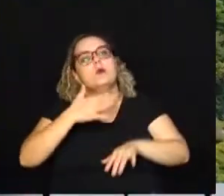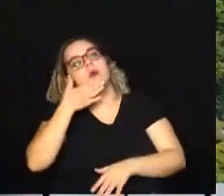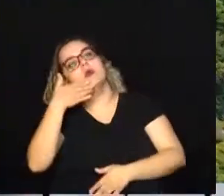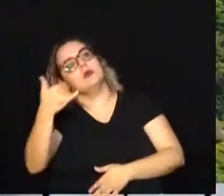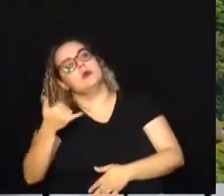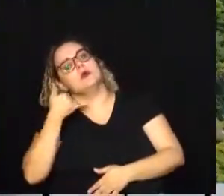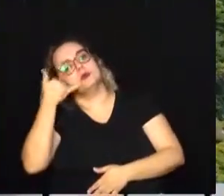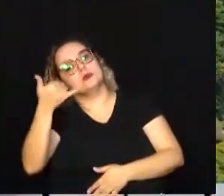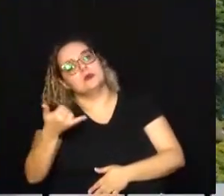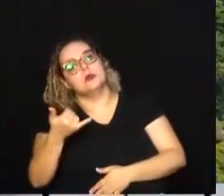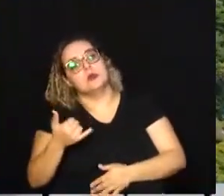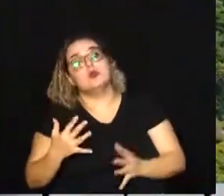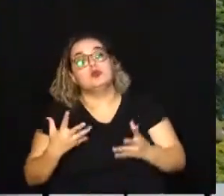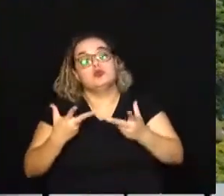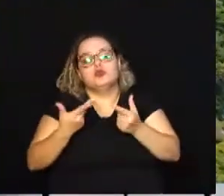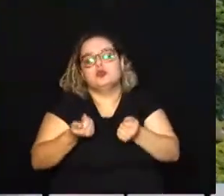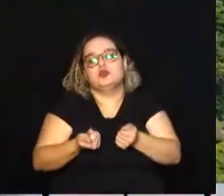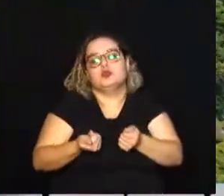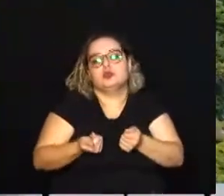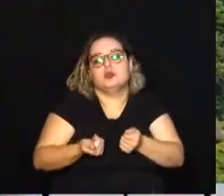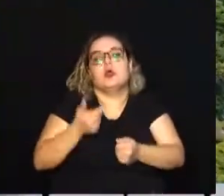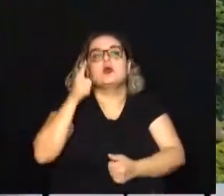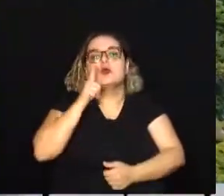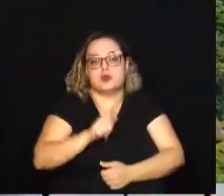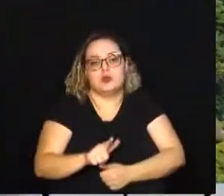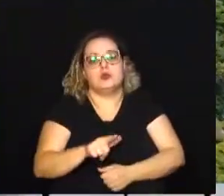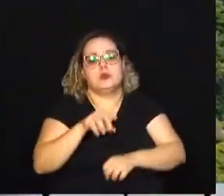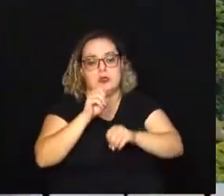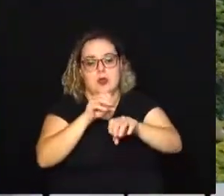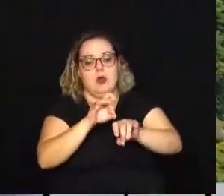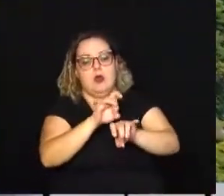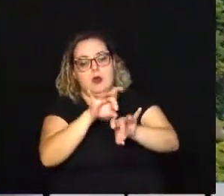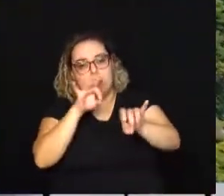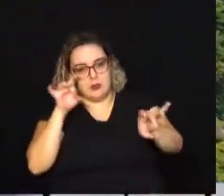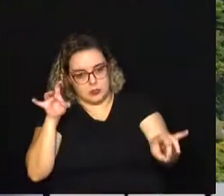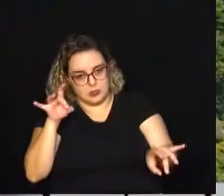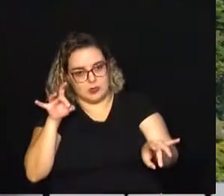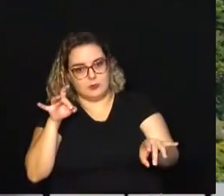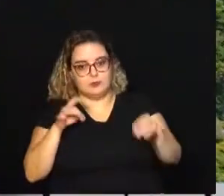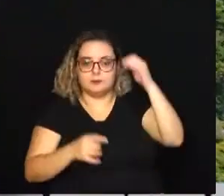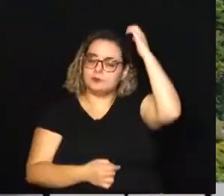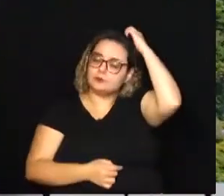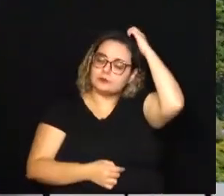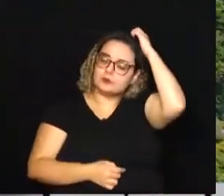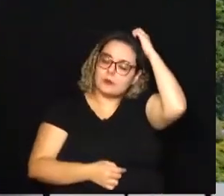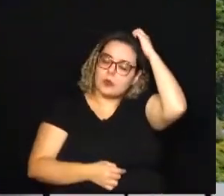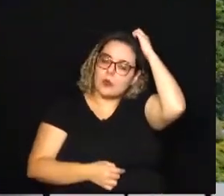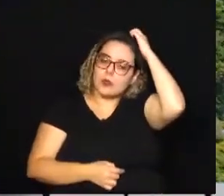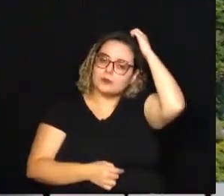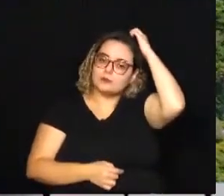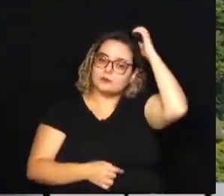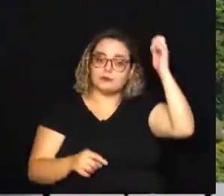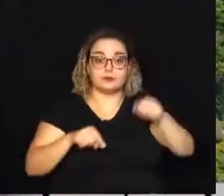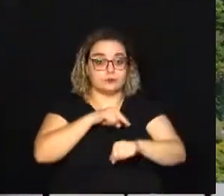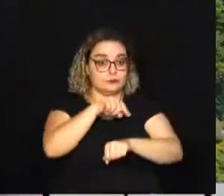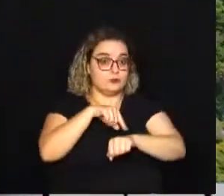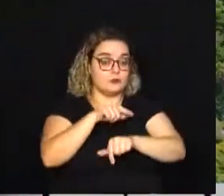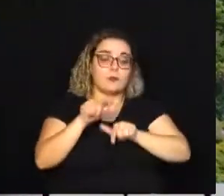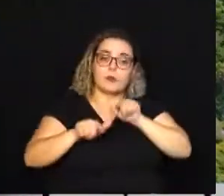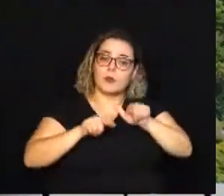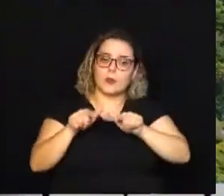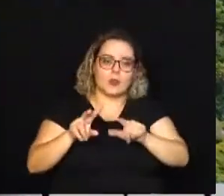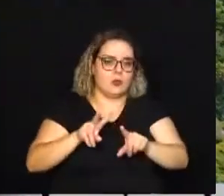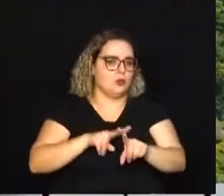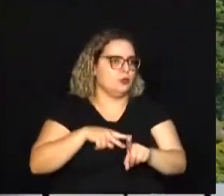melhorar todas as condições para poder garantir aquela aula remota, né? Ele foi assim, as horas de trabalho, elas